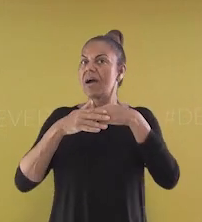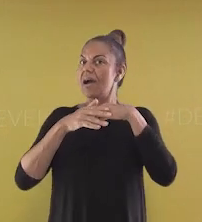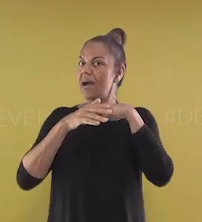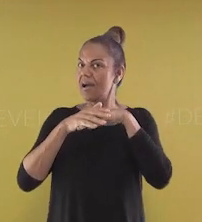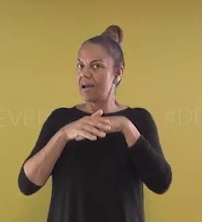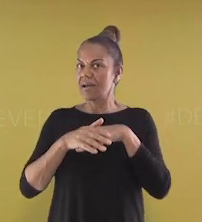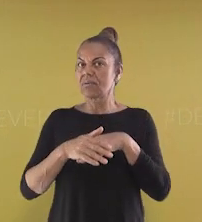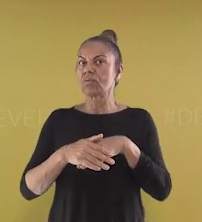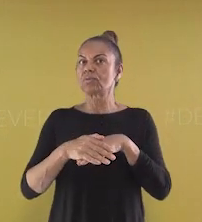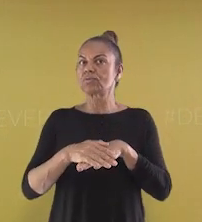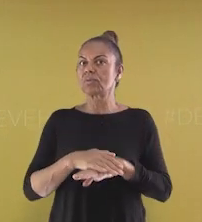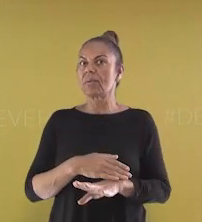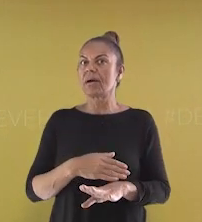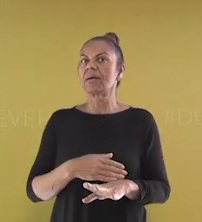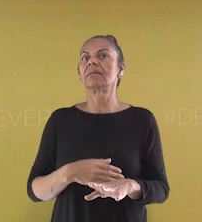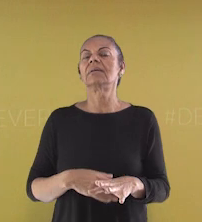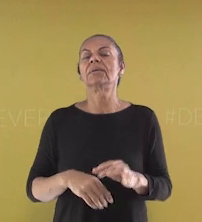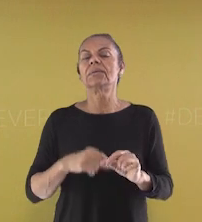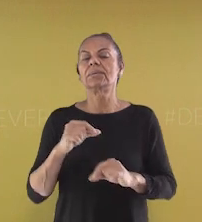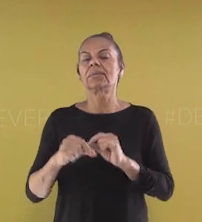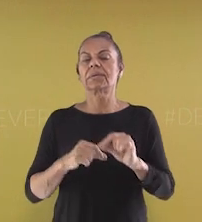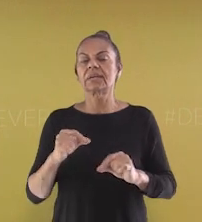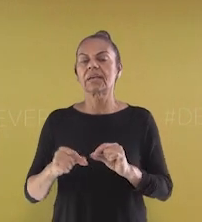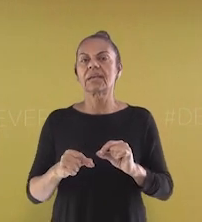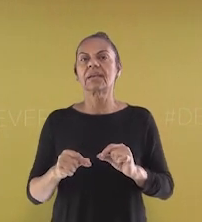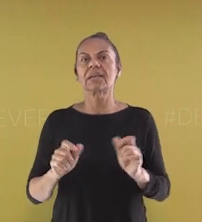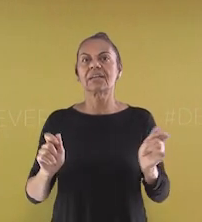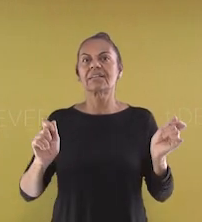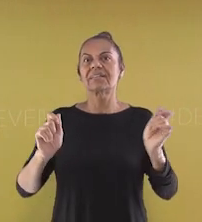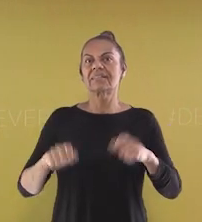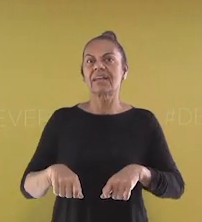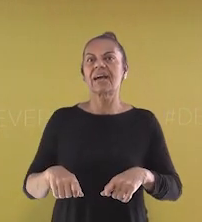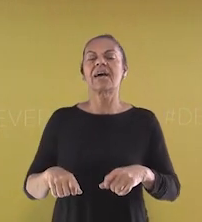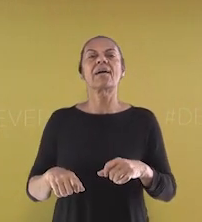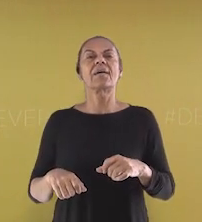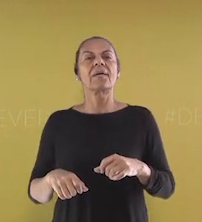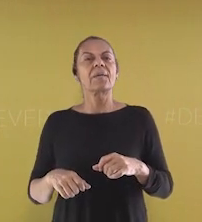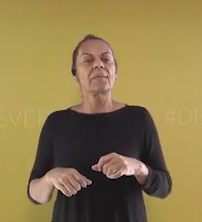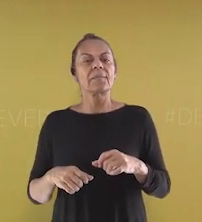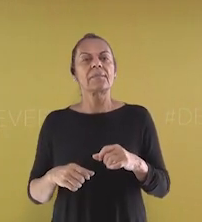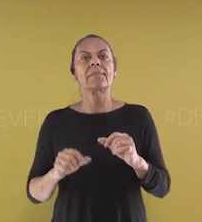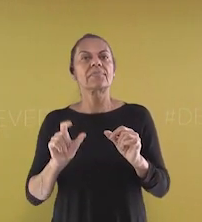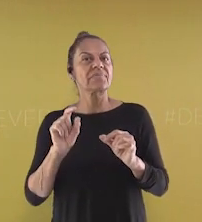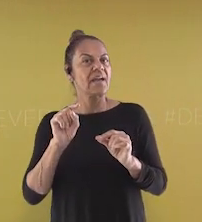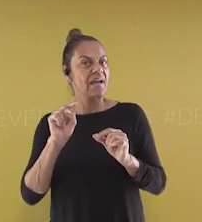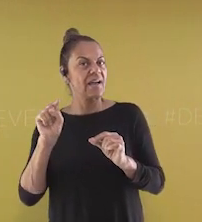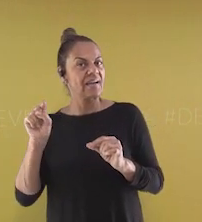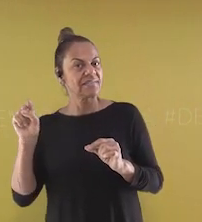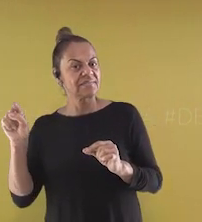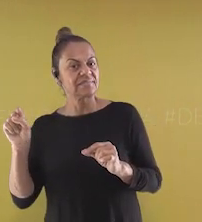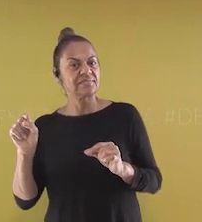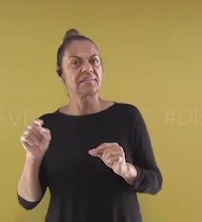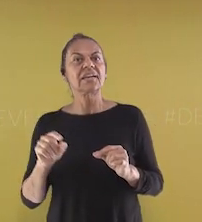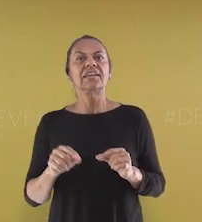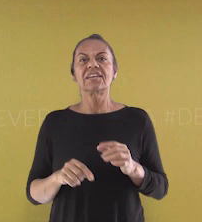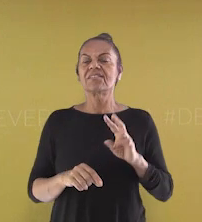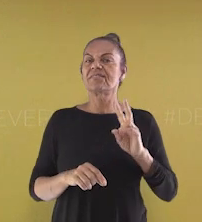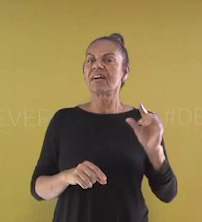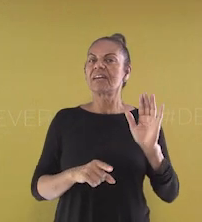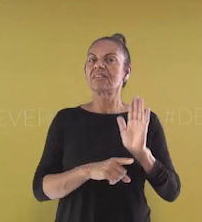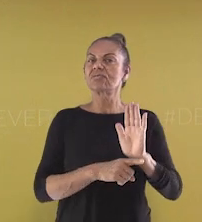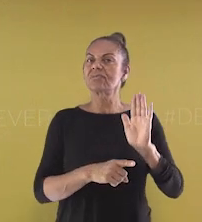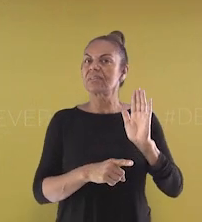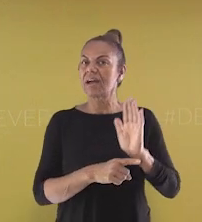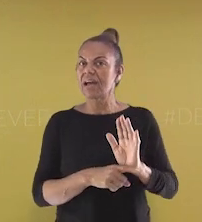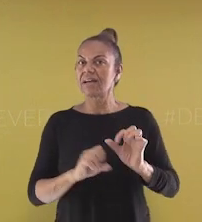se encaixar? A frase é o seguinte: vimos 6 hábitos capazes de restaurar